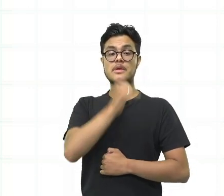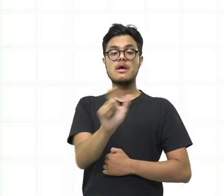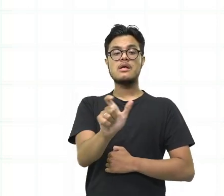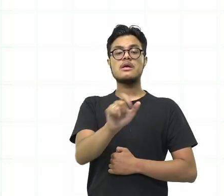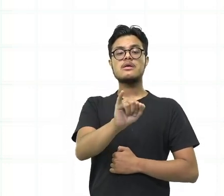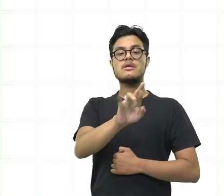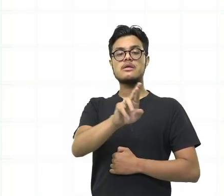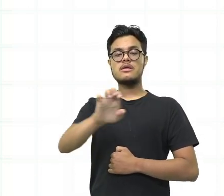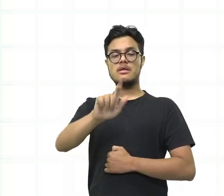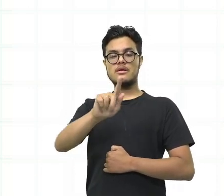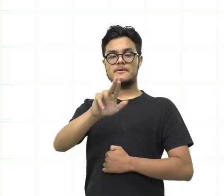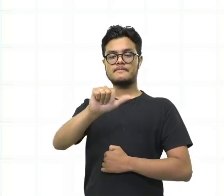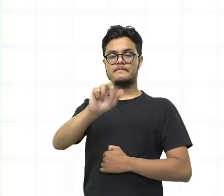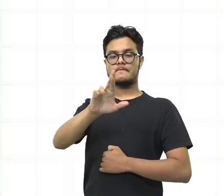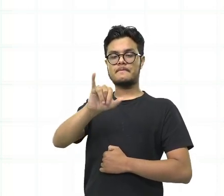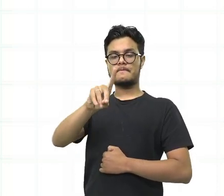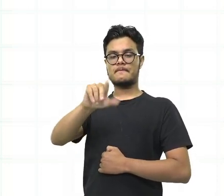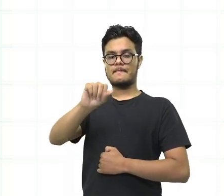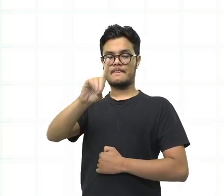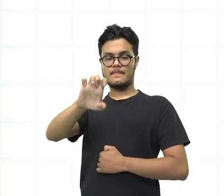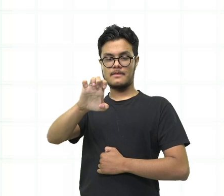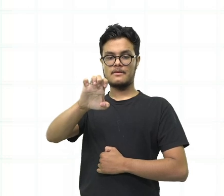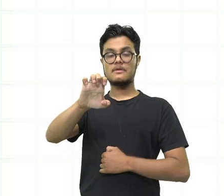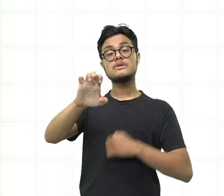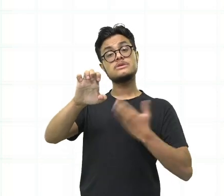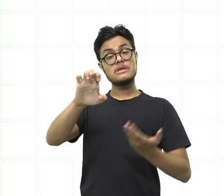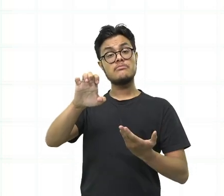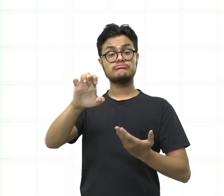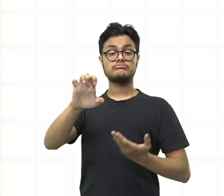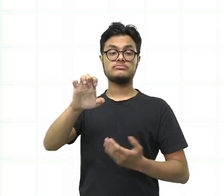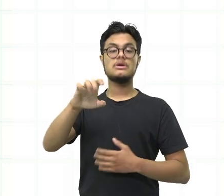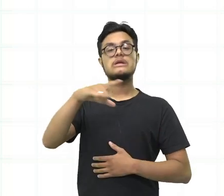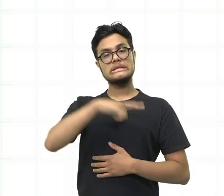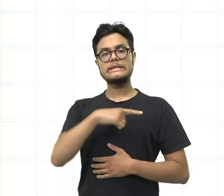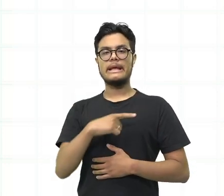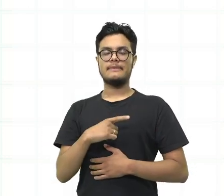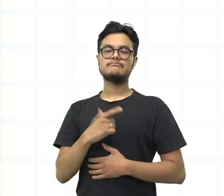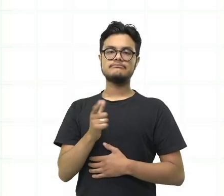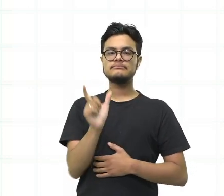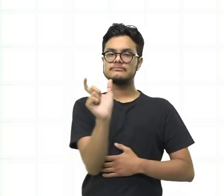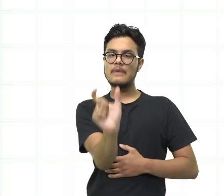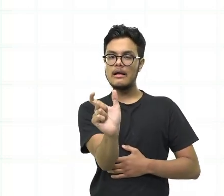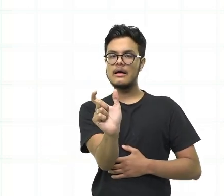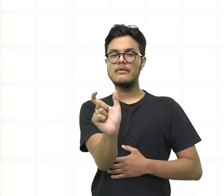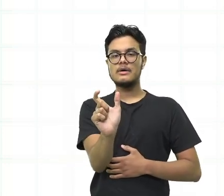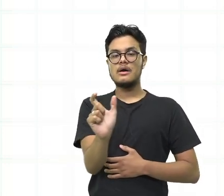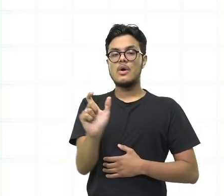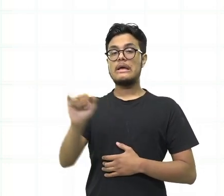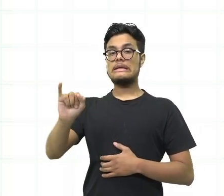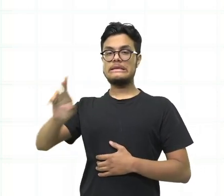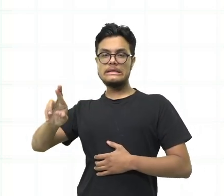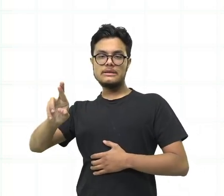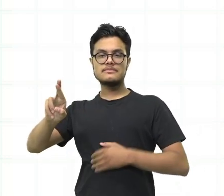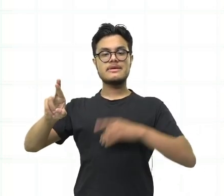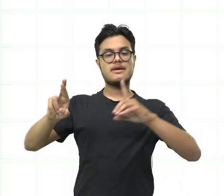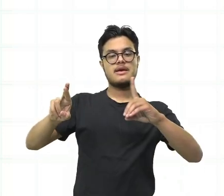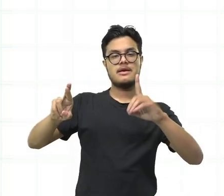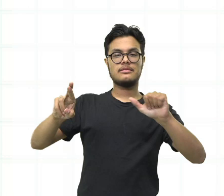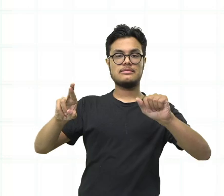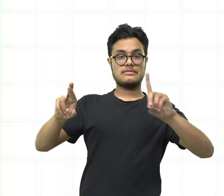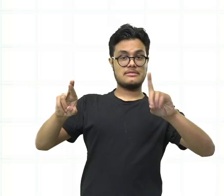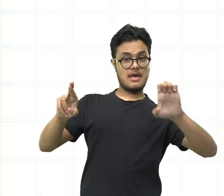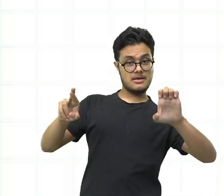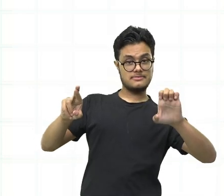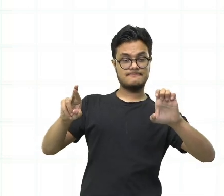irregularidade. Percebam, né, que nós temos tanto um prefixo quanto um sufixo formando